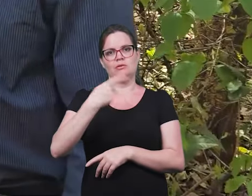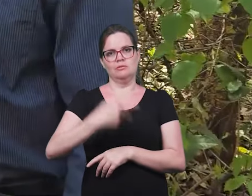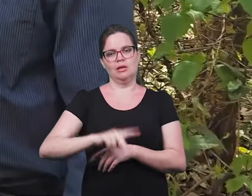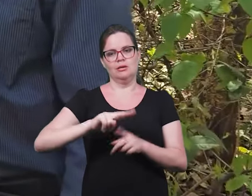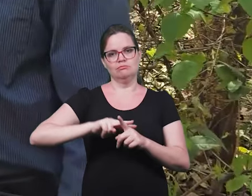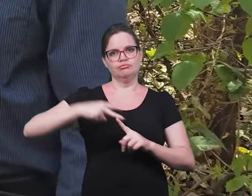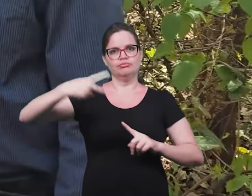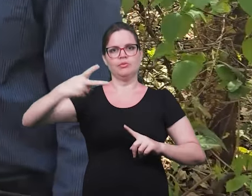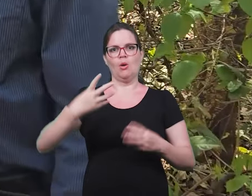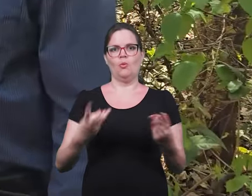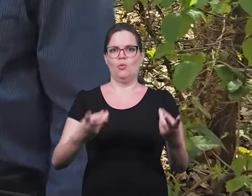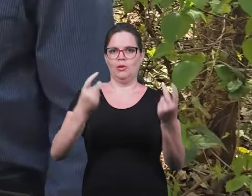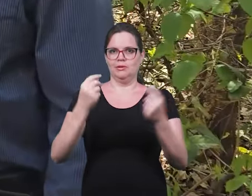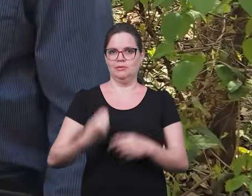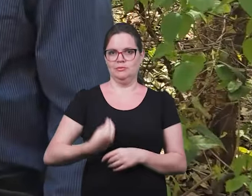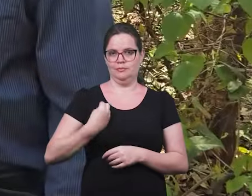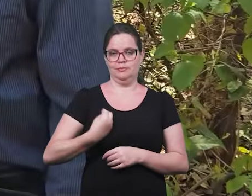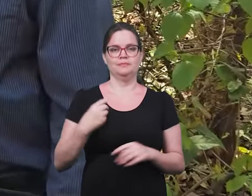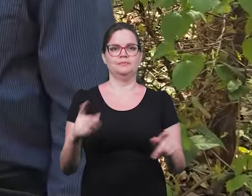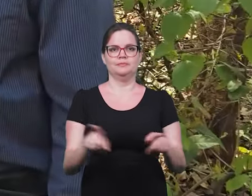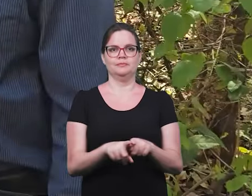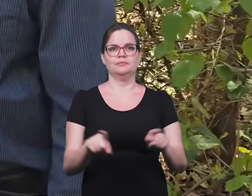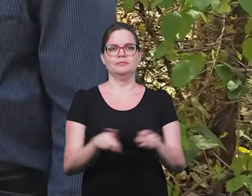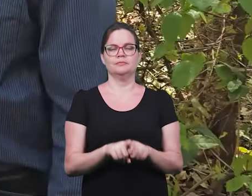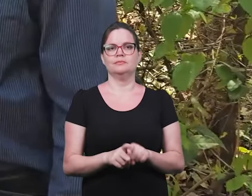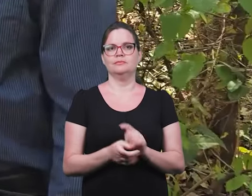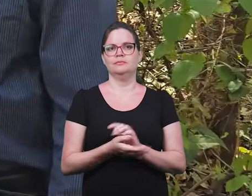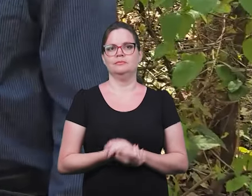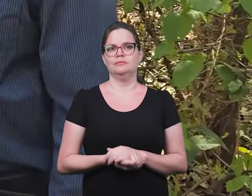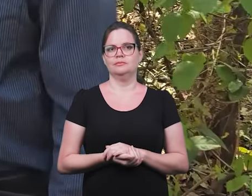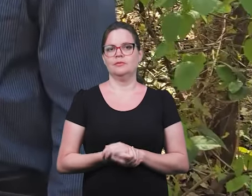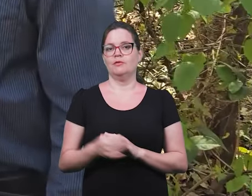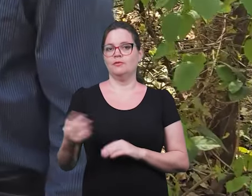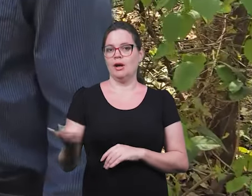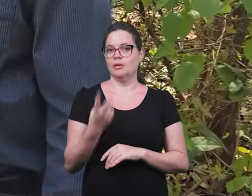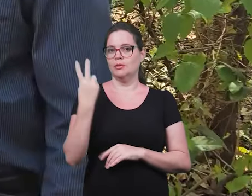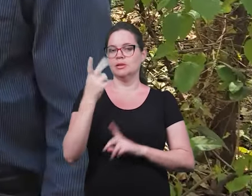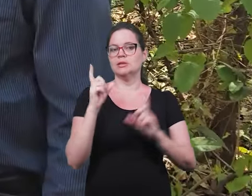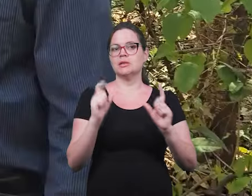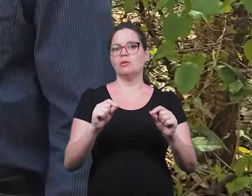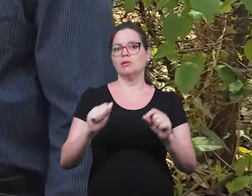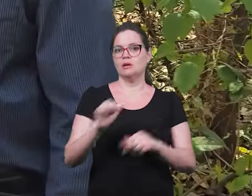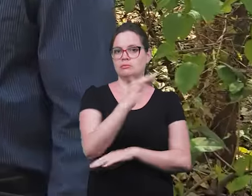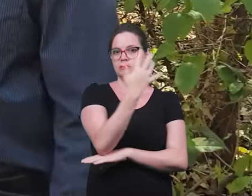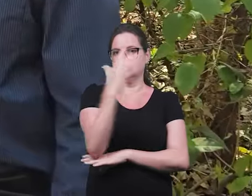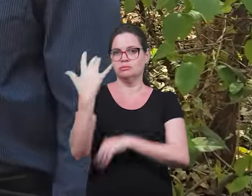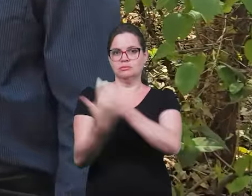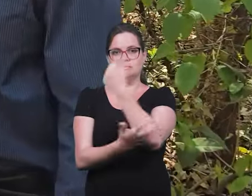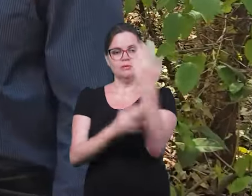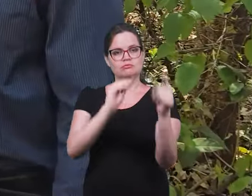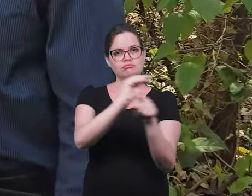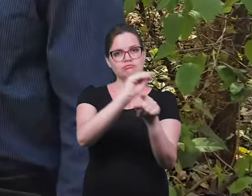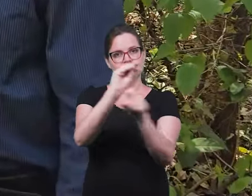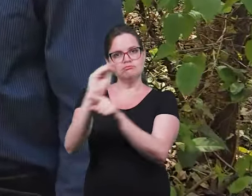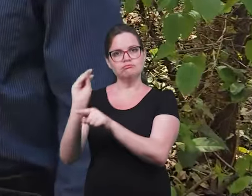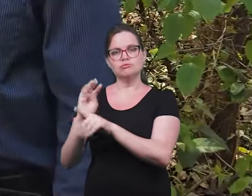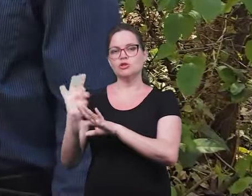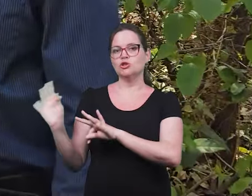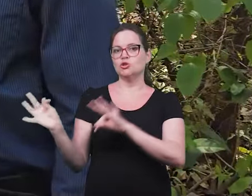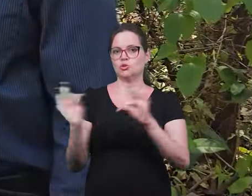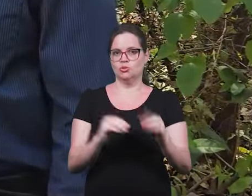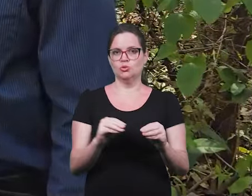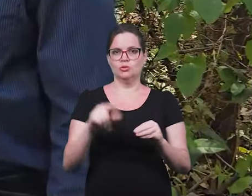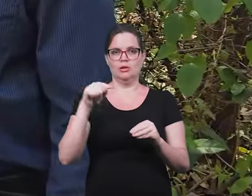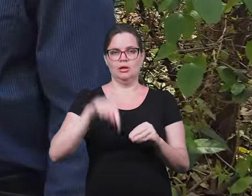vida, e, ao mesmo tempo, valorizar a vegetação e conservar a vegetação que tem no